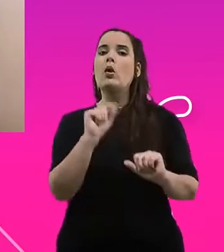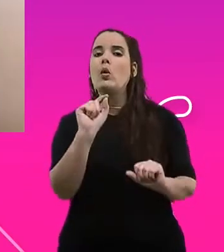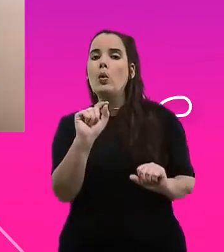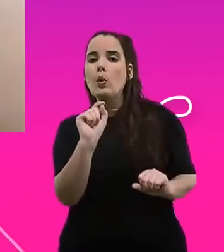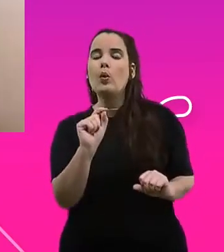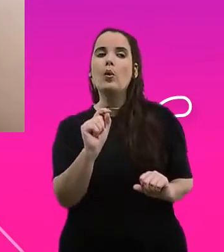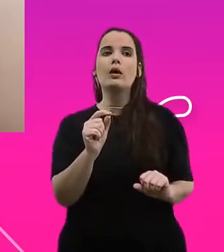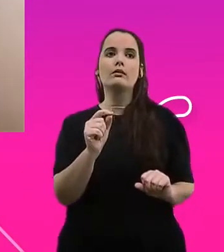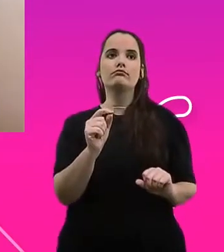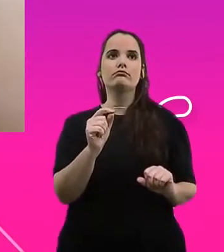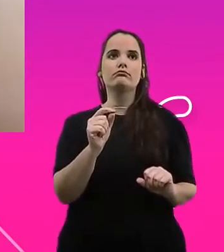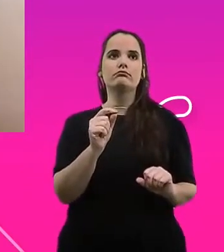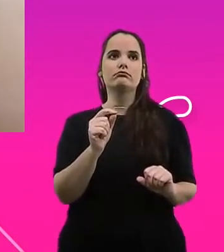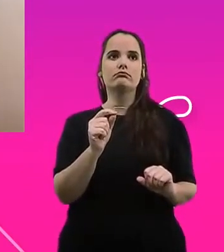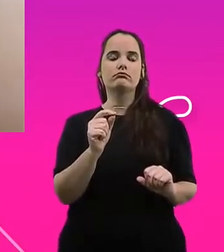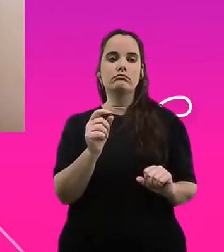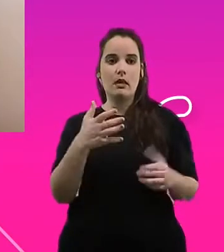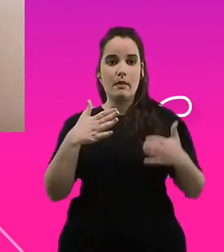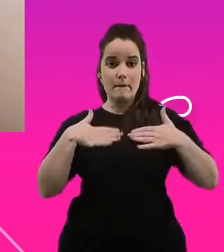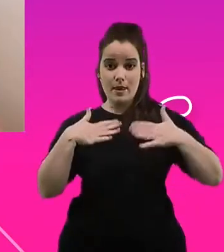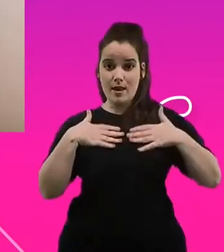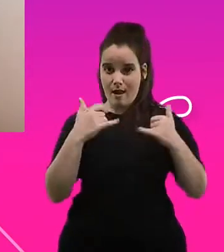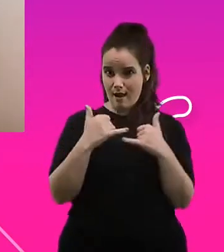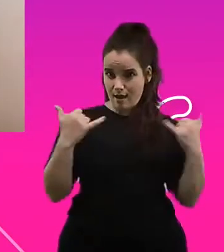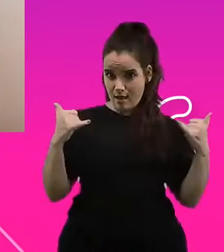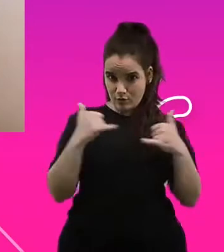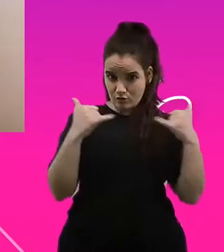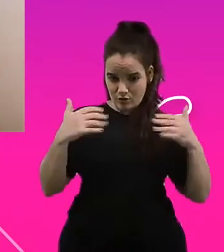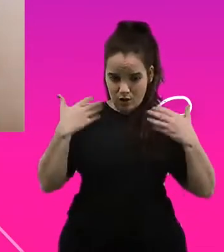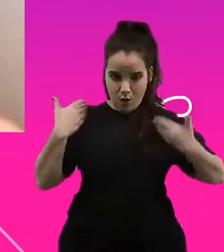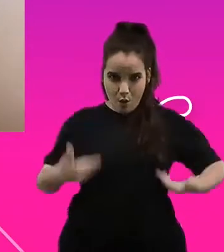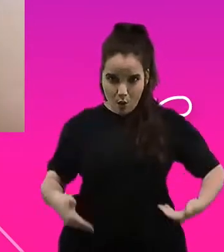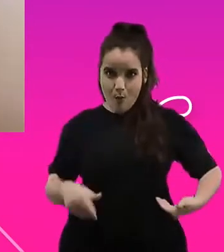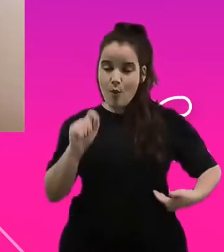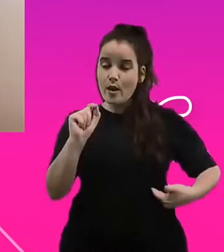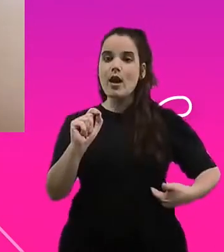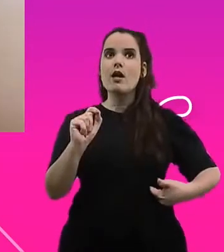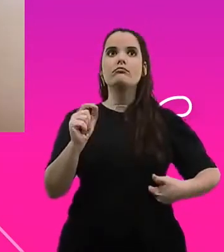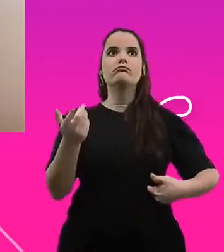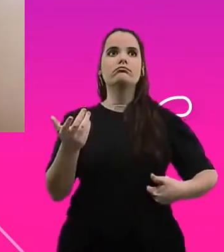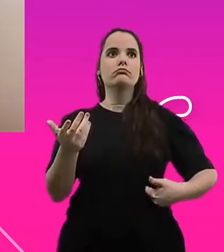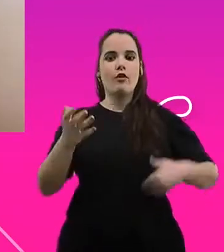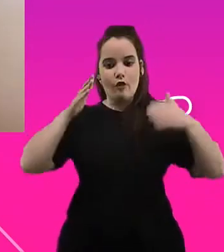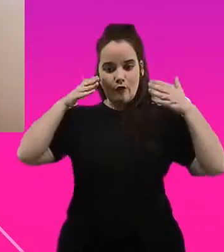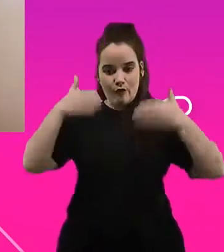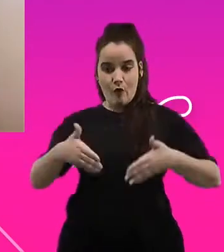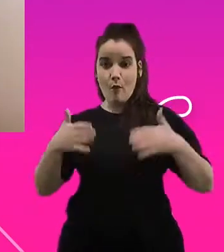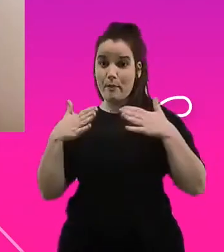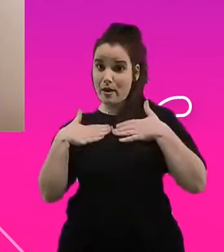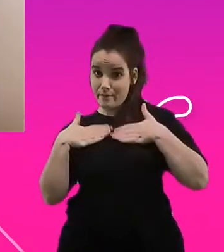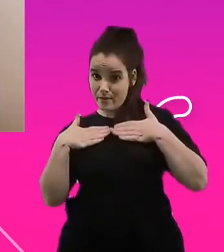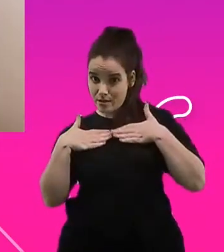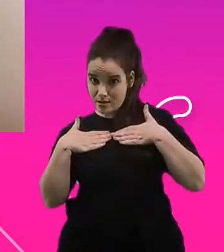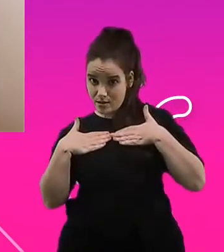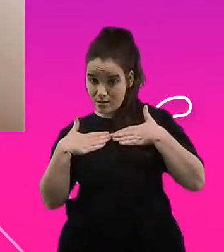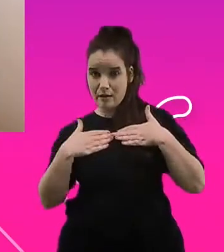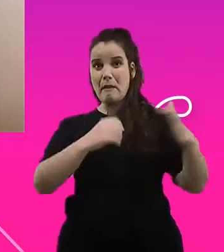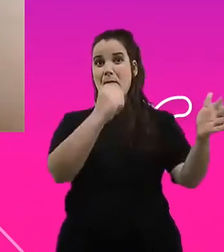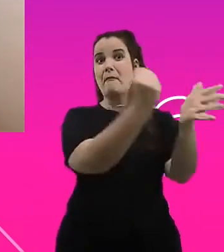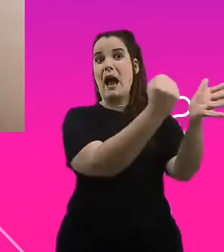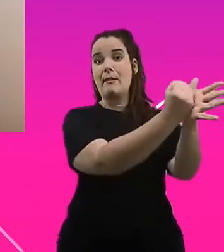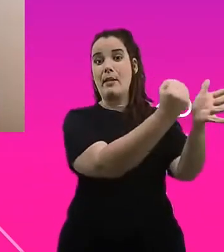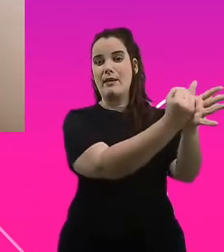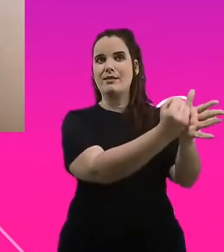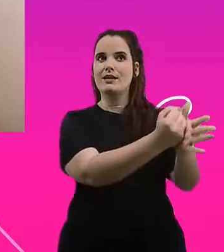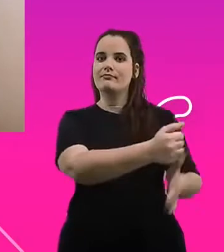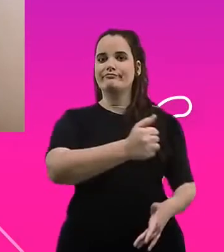gastar mais energia, investir mais energia produzindo conteúdos para mim, para os meus canais próprios, do que para marcas. Eu sempre fiz isso